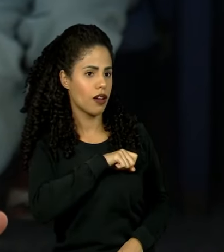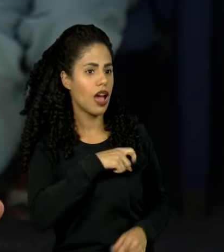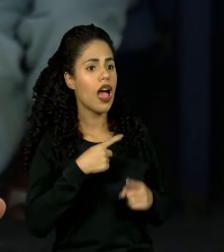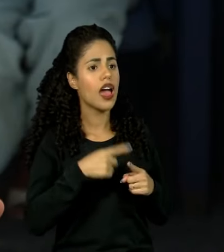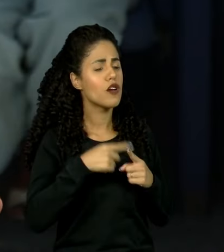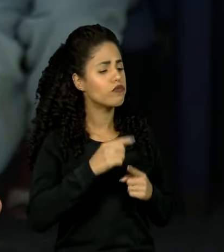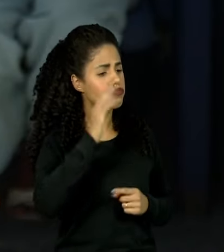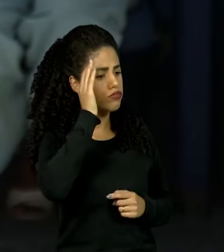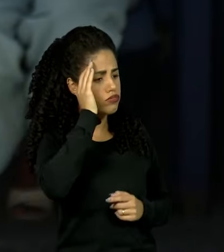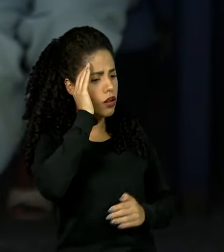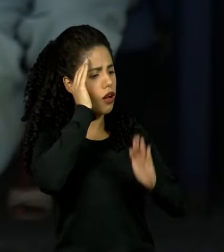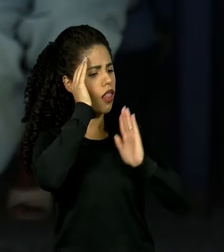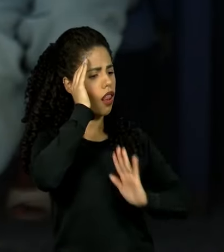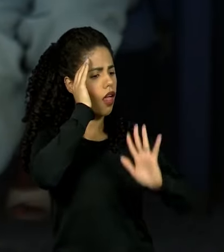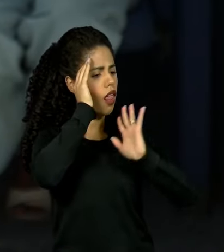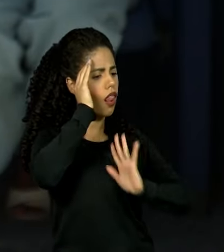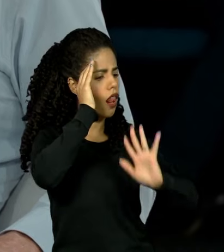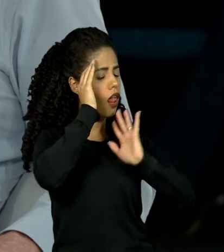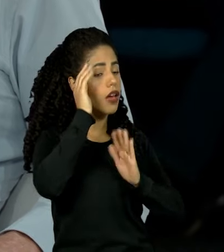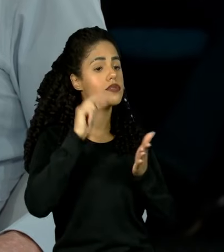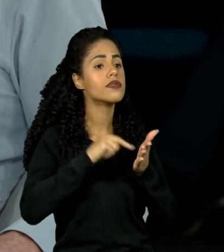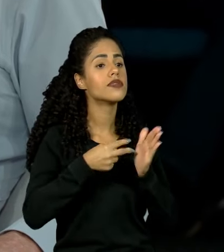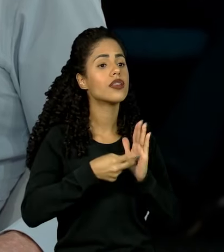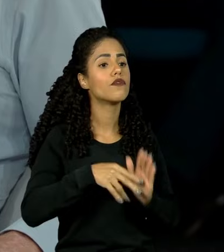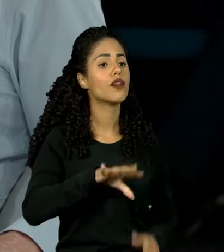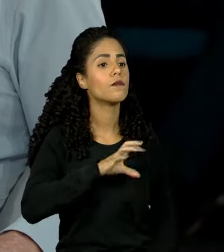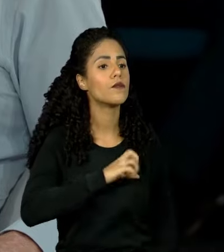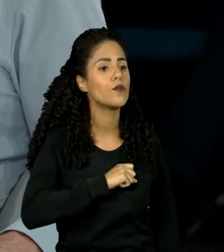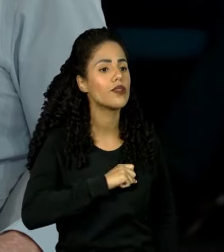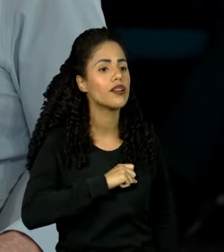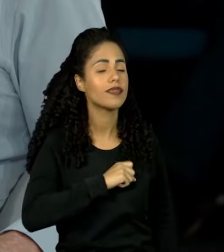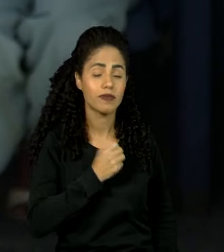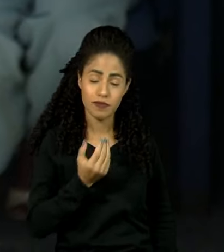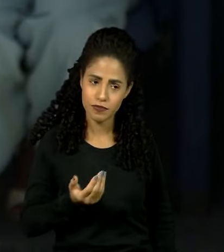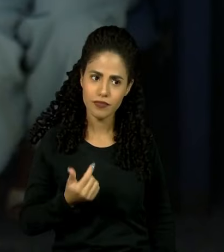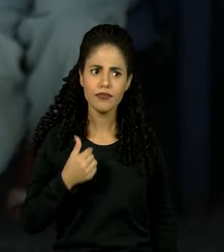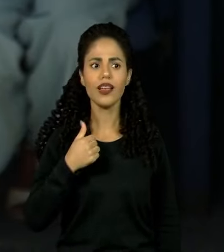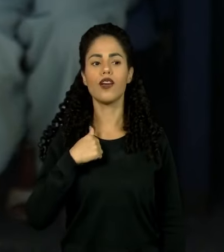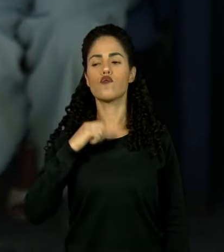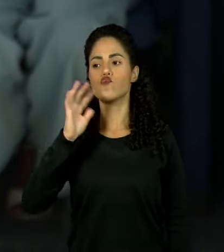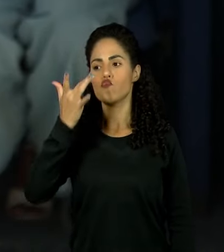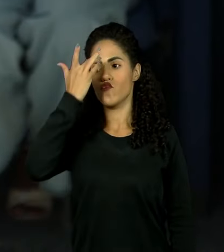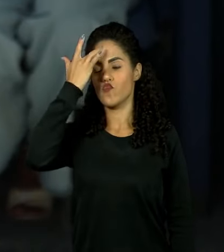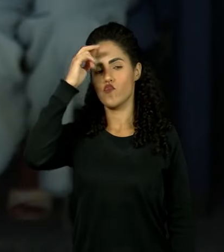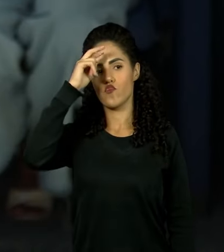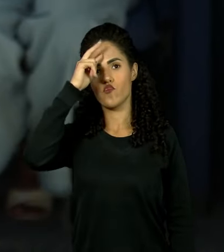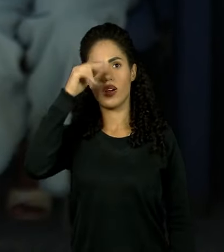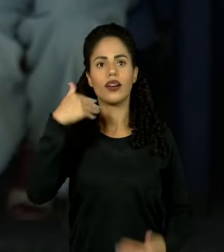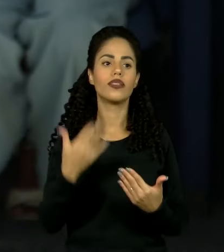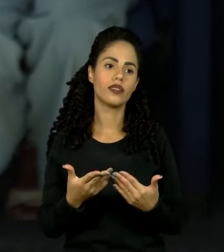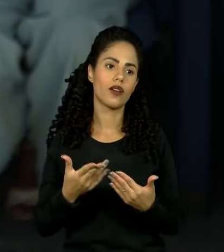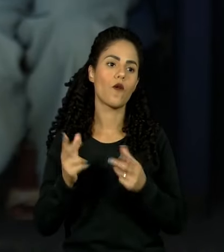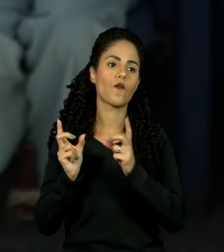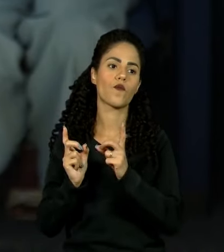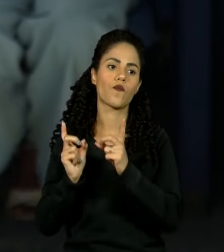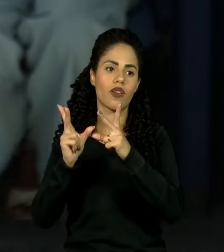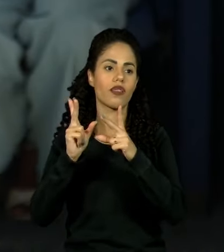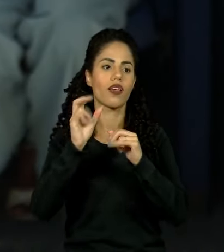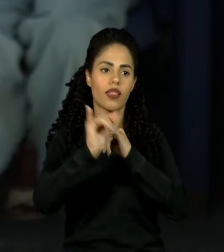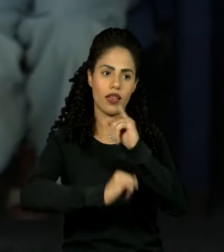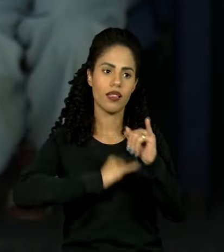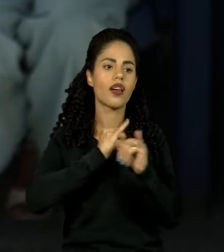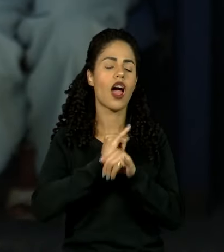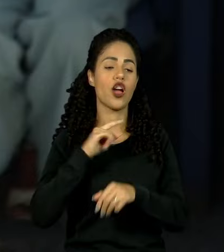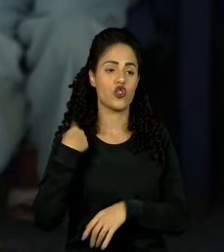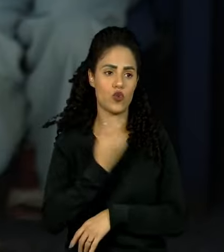euv essa mulher tô te tô te dizendo isso pelo seguinte é claro que o começo online cresceu muito vai continuar crescendo tal mas